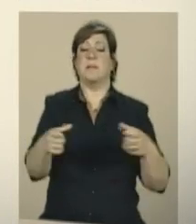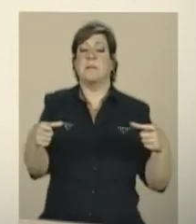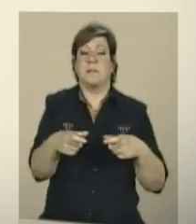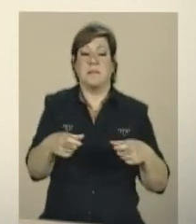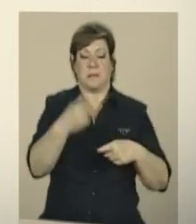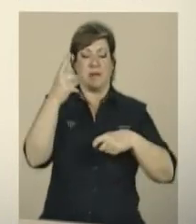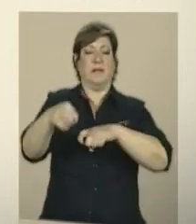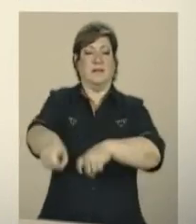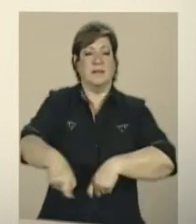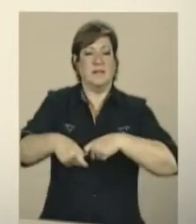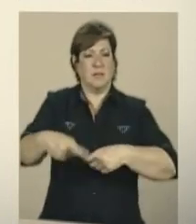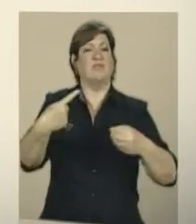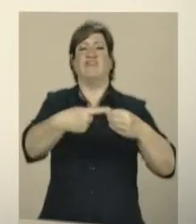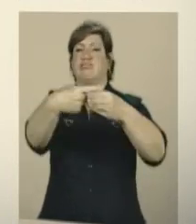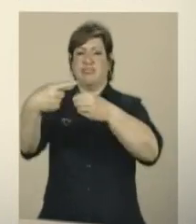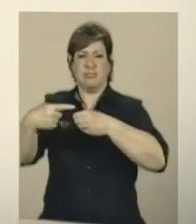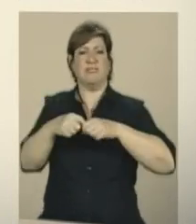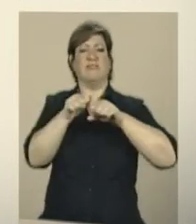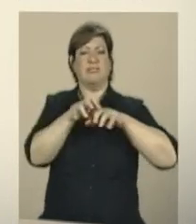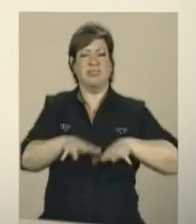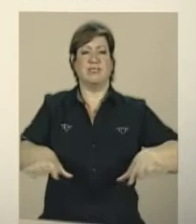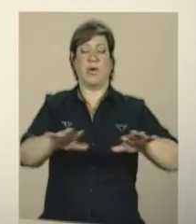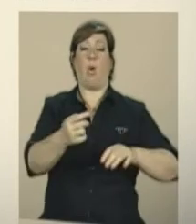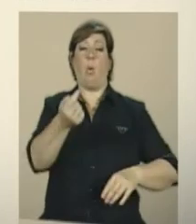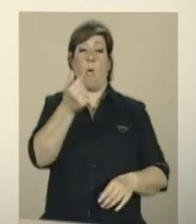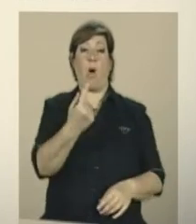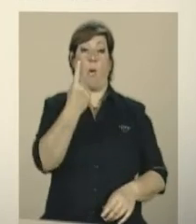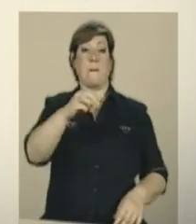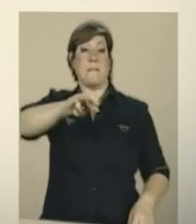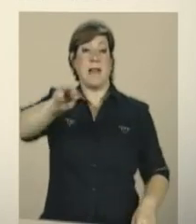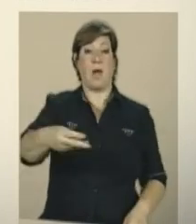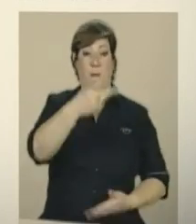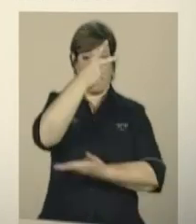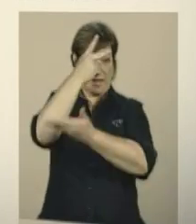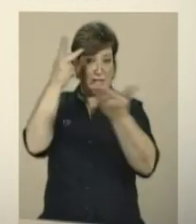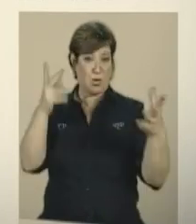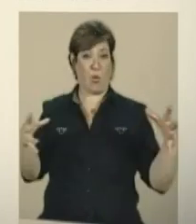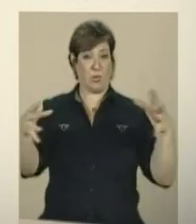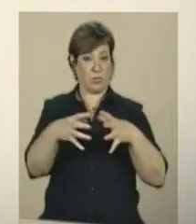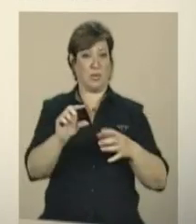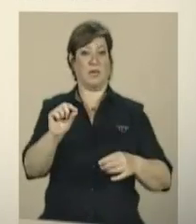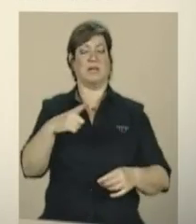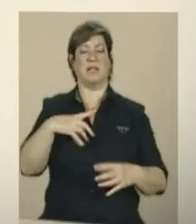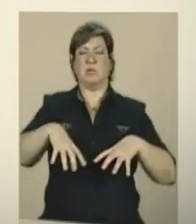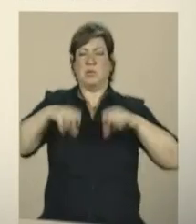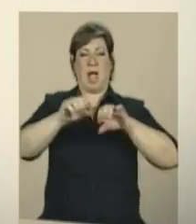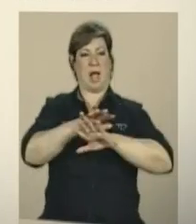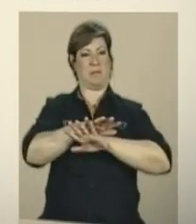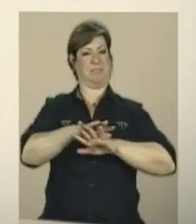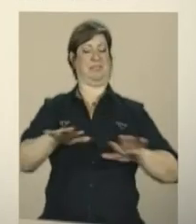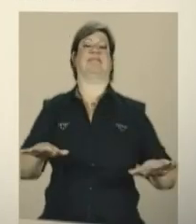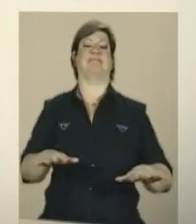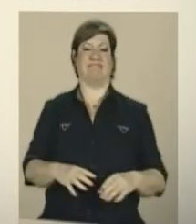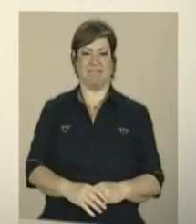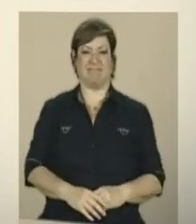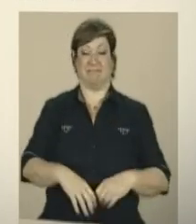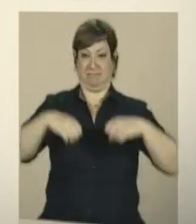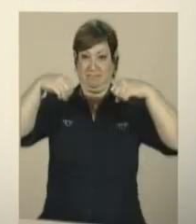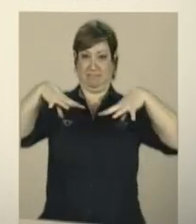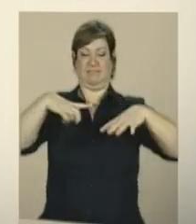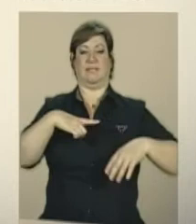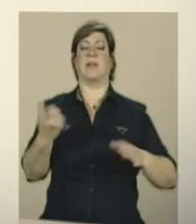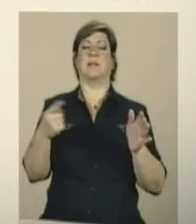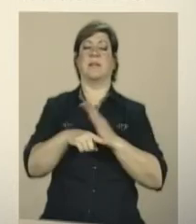Rurais isso Luciano Chega a quase 1 milhão de pessoas que saíram da Escuridão é presidenta para quem mora nas